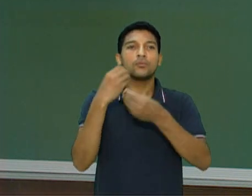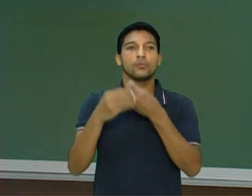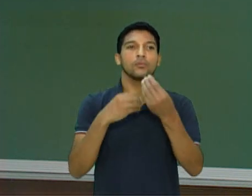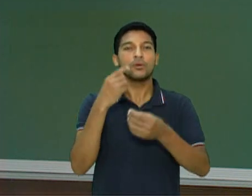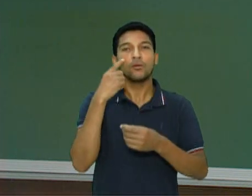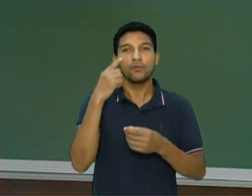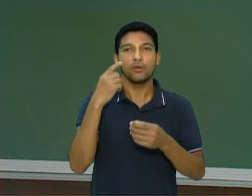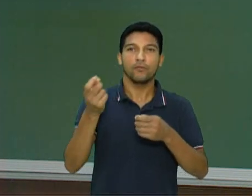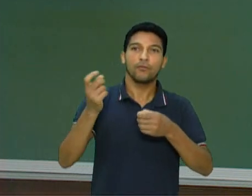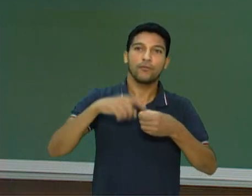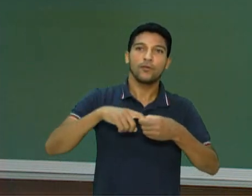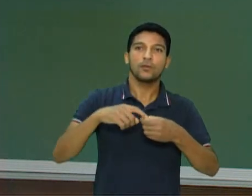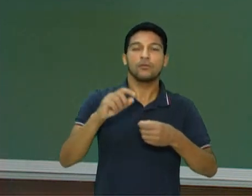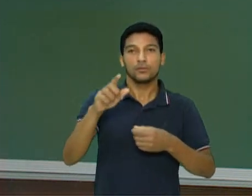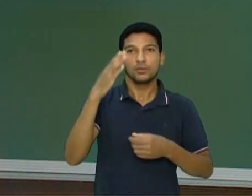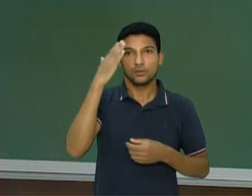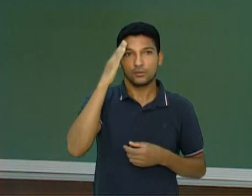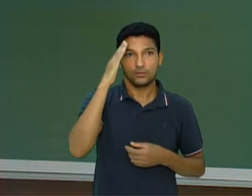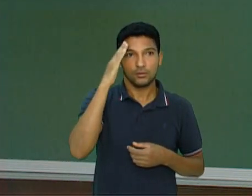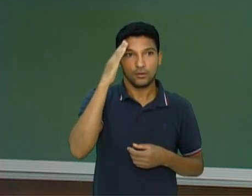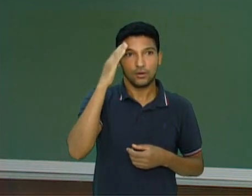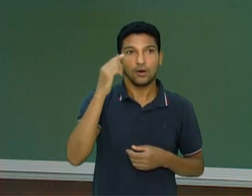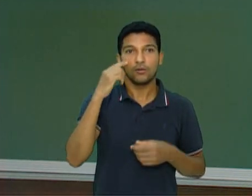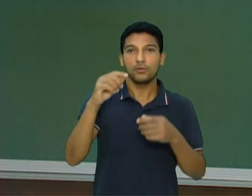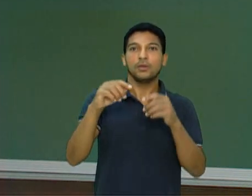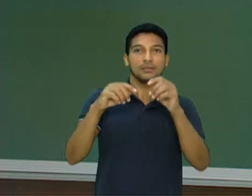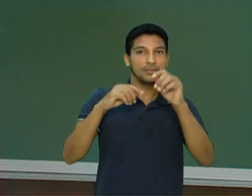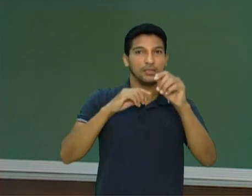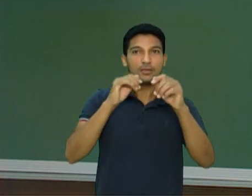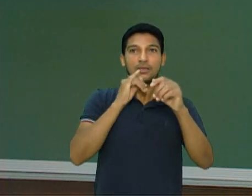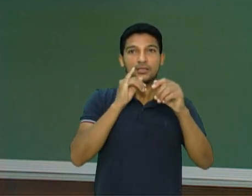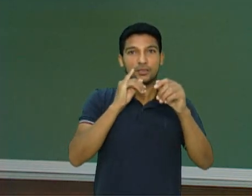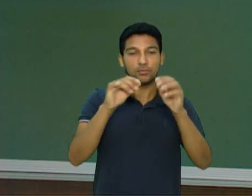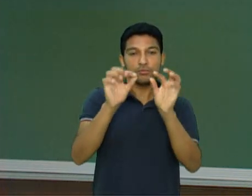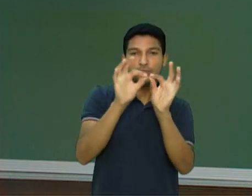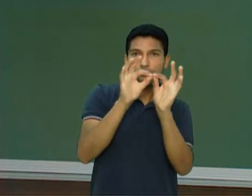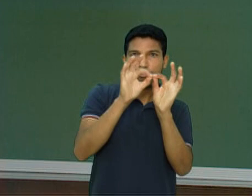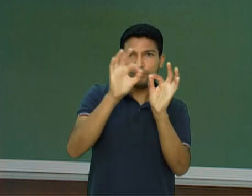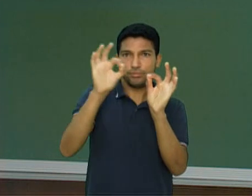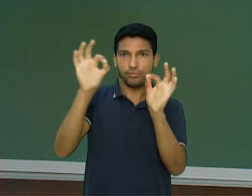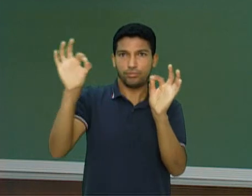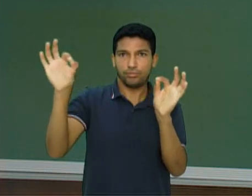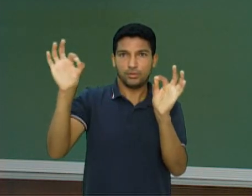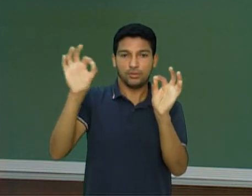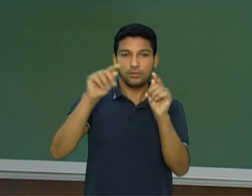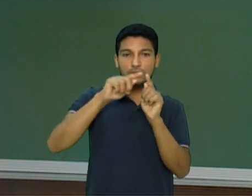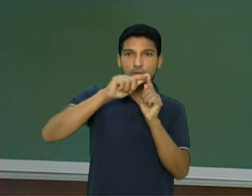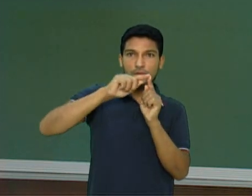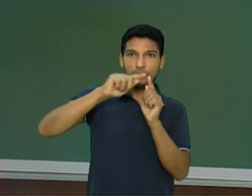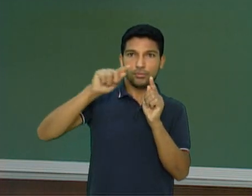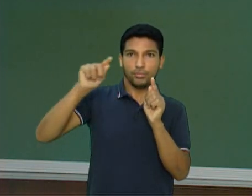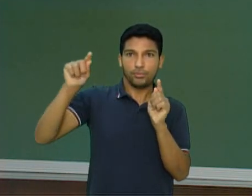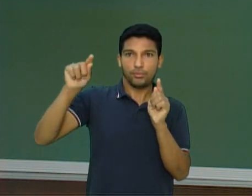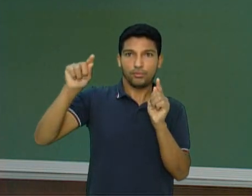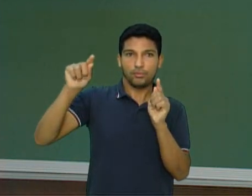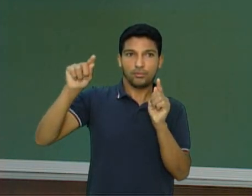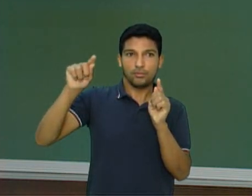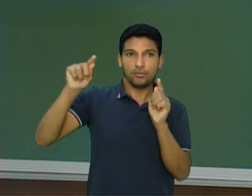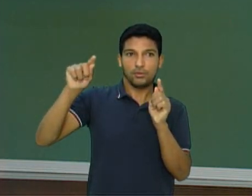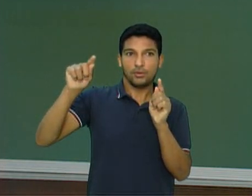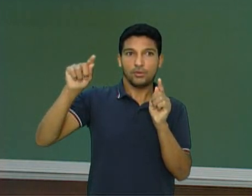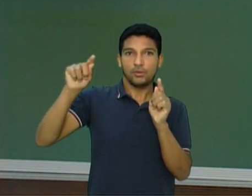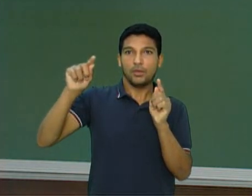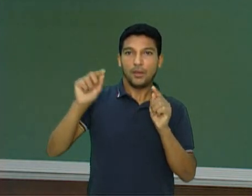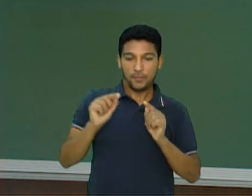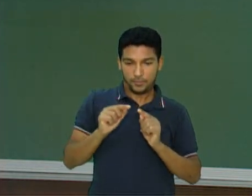vocês entenderem nessa figura aqui. Ele está dizendo, quando eu tenho um segmento de reta, né, que não tem ponto comum com o plano, a sua